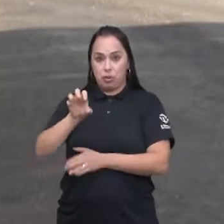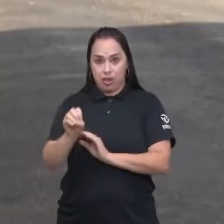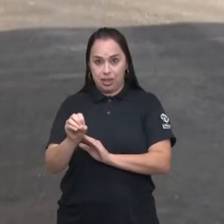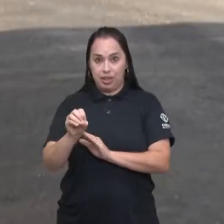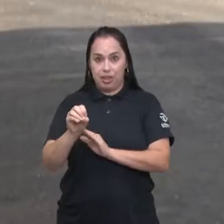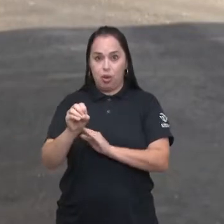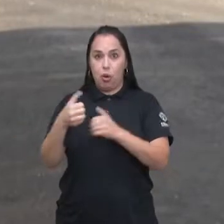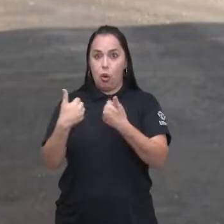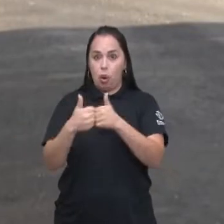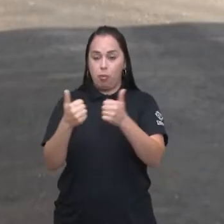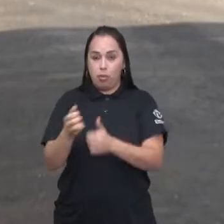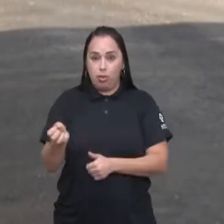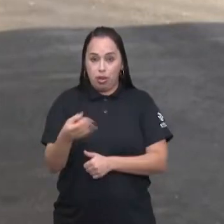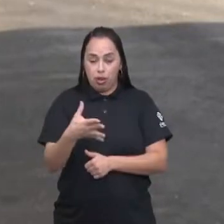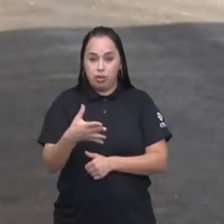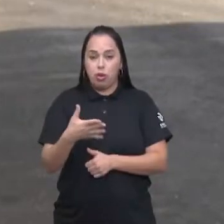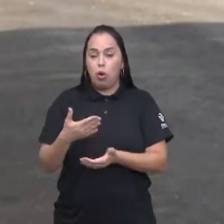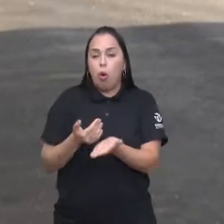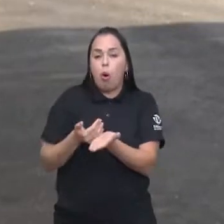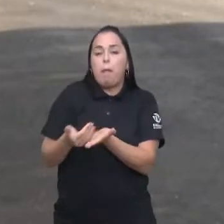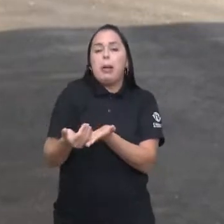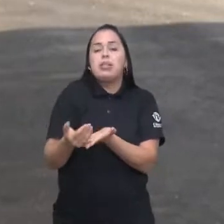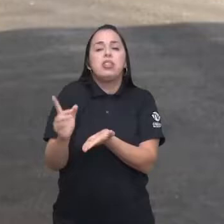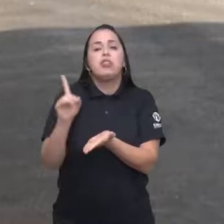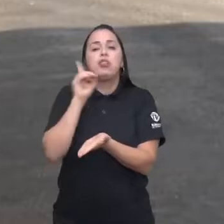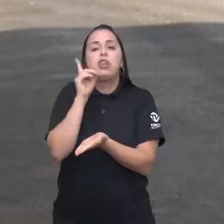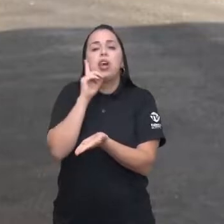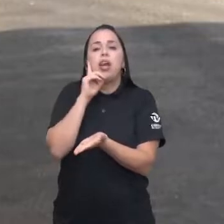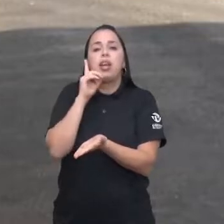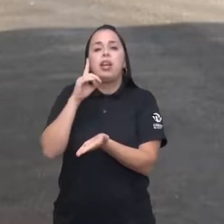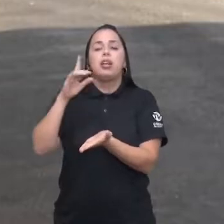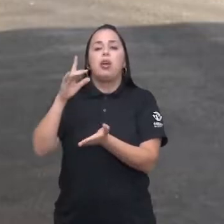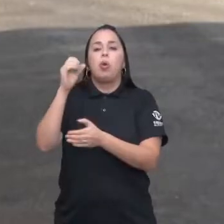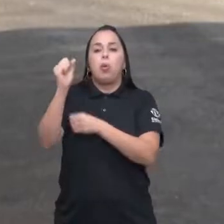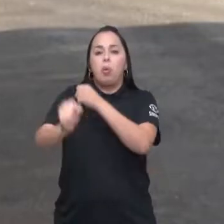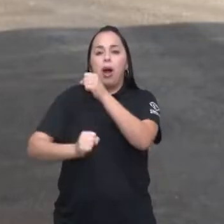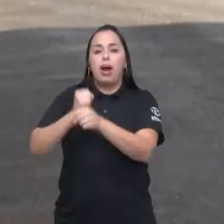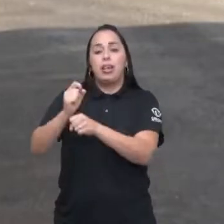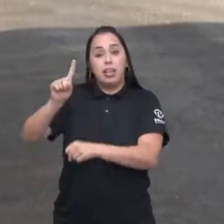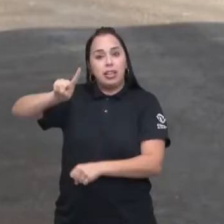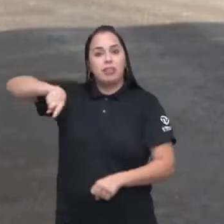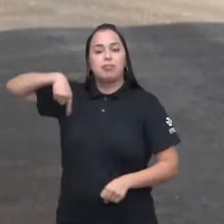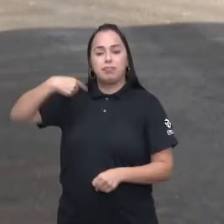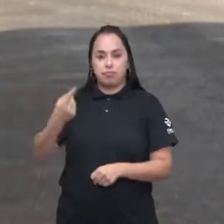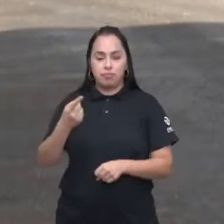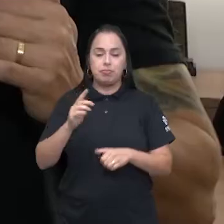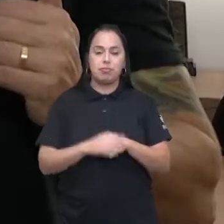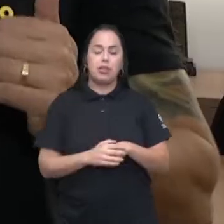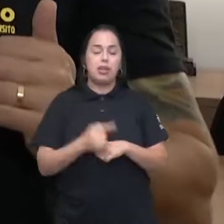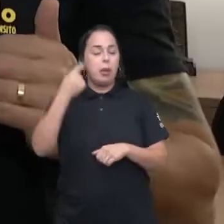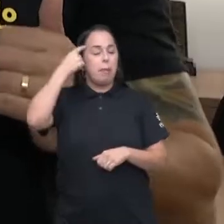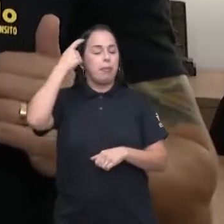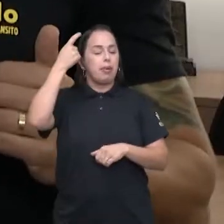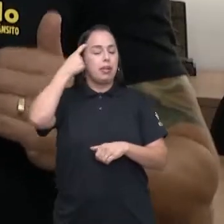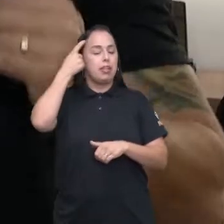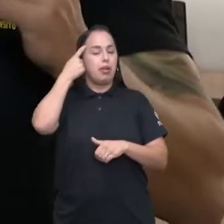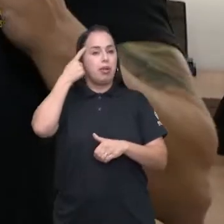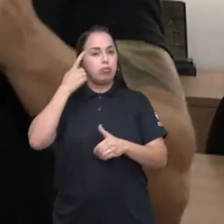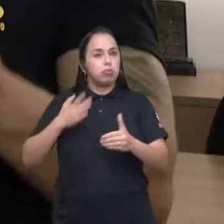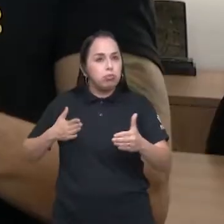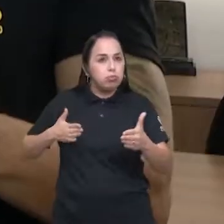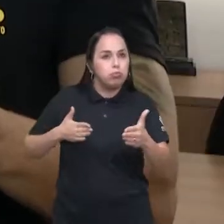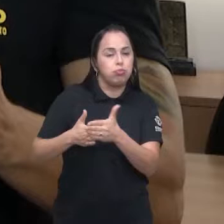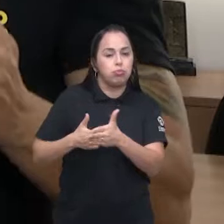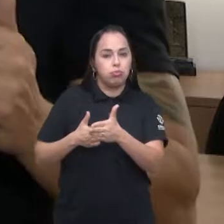isso Os 350 novos ônibus só devem começar a circular pela cidade no início do ano que vem essa gente usar o